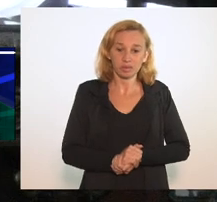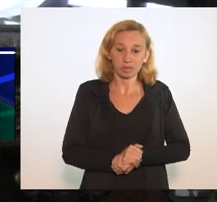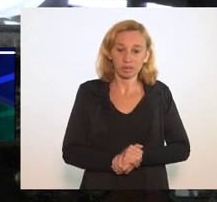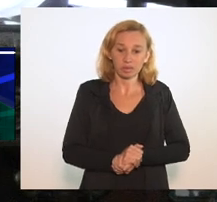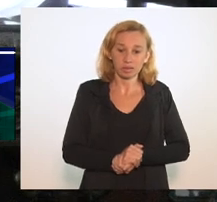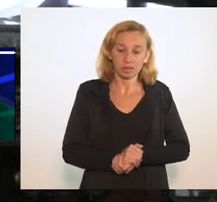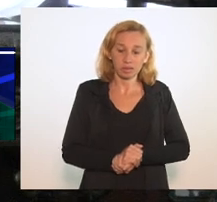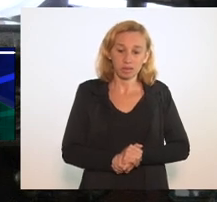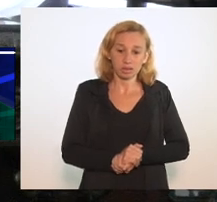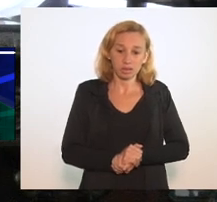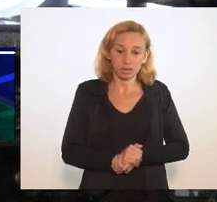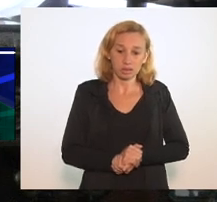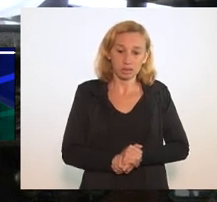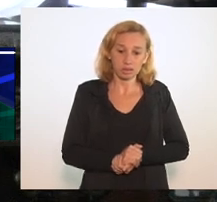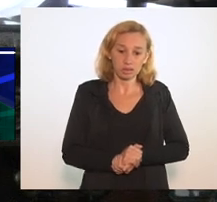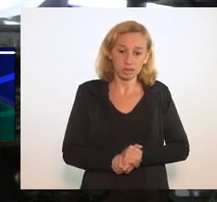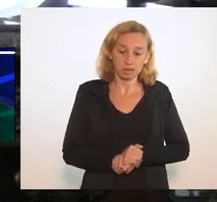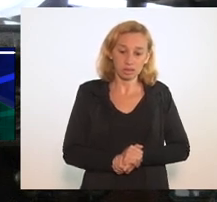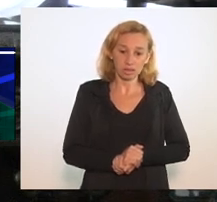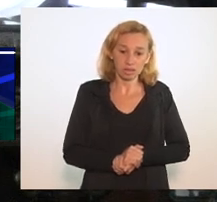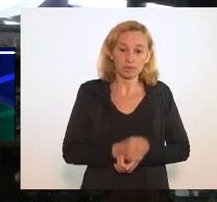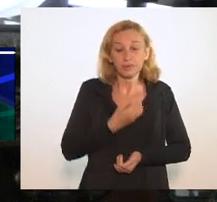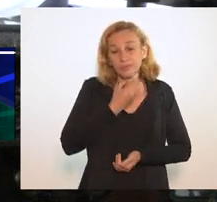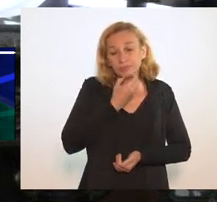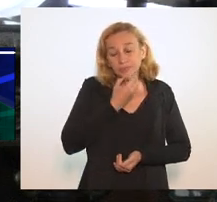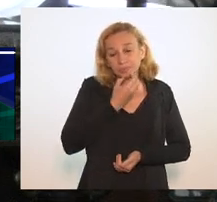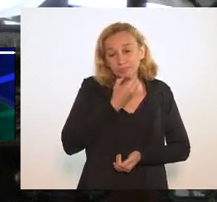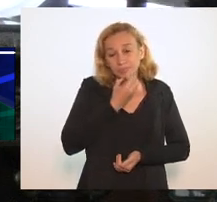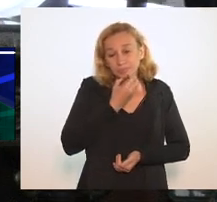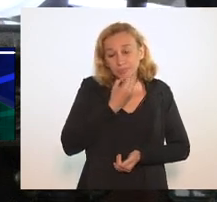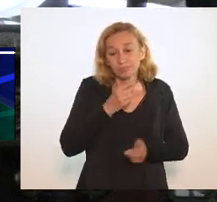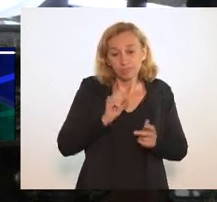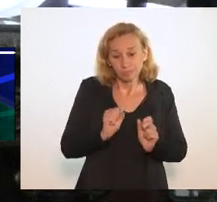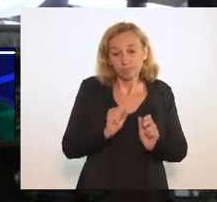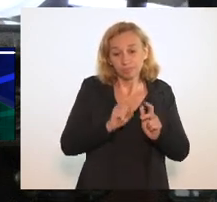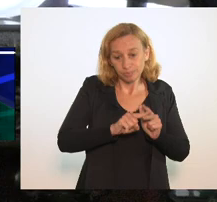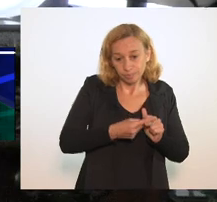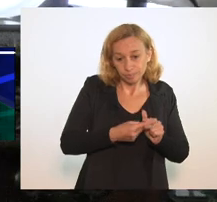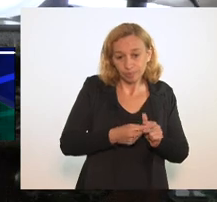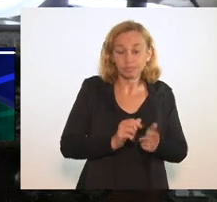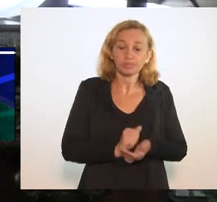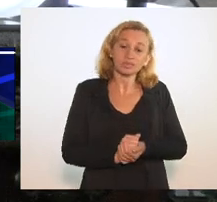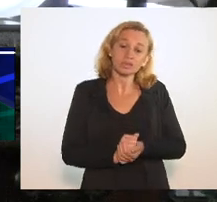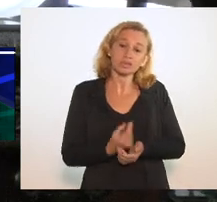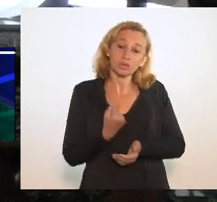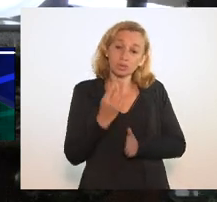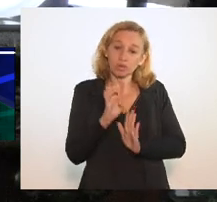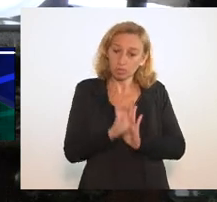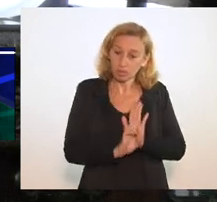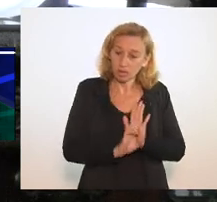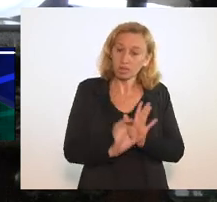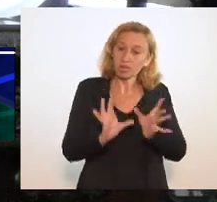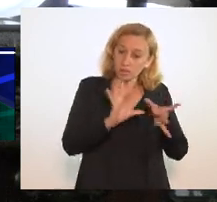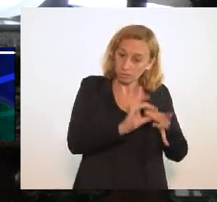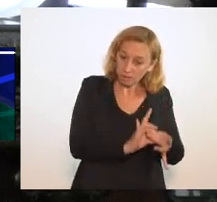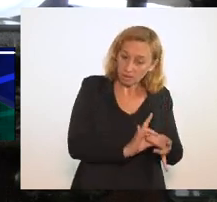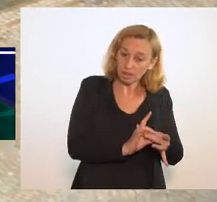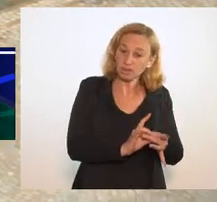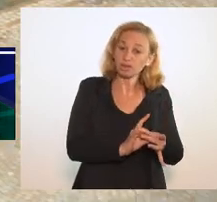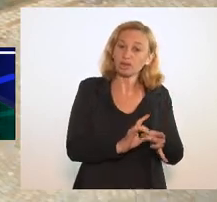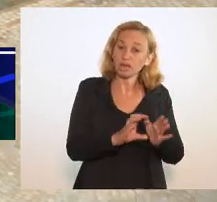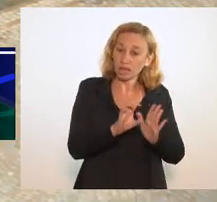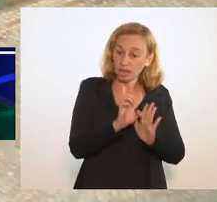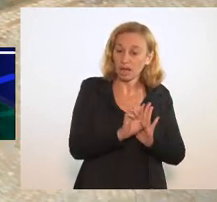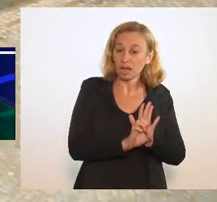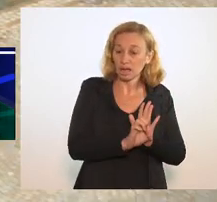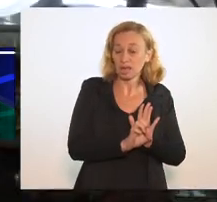salvo se... Ou podemos alterar a lei anterior. Apresentarmos uma emenda, que é emendando a lei existente. Exatamente, alterando